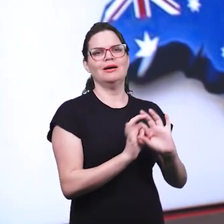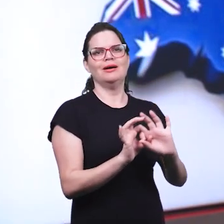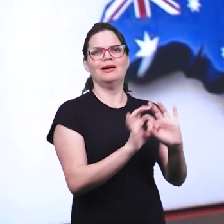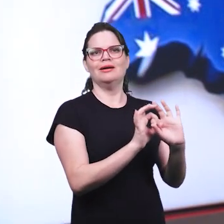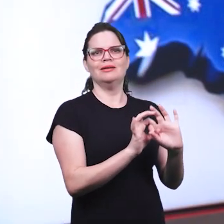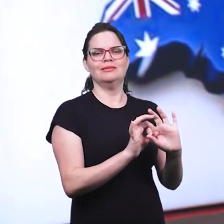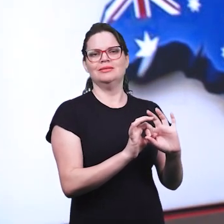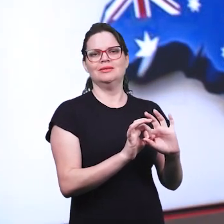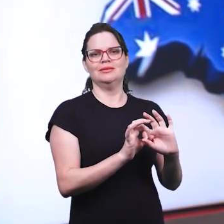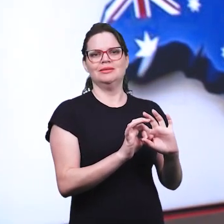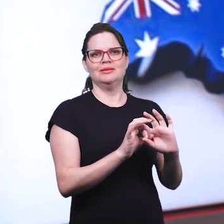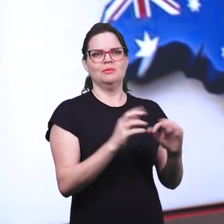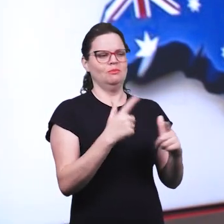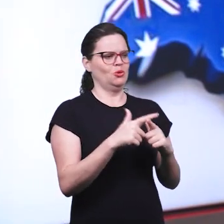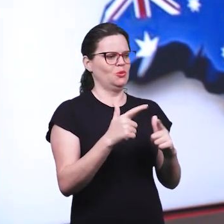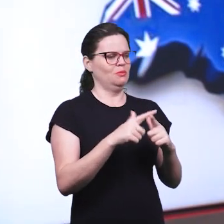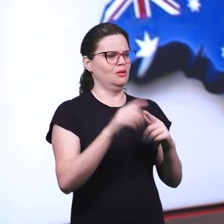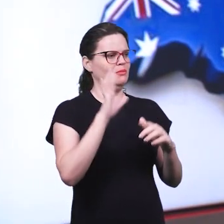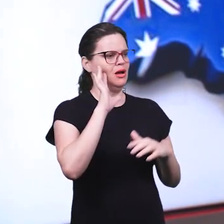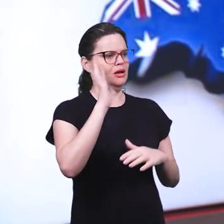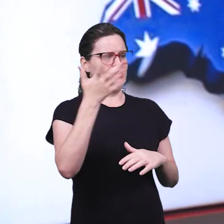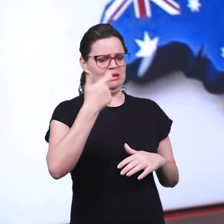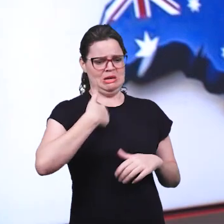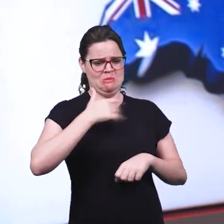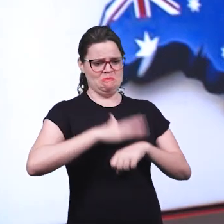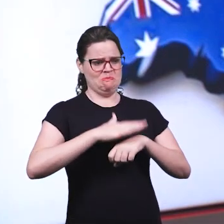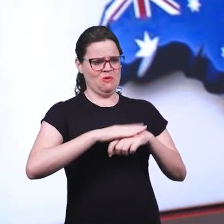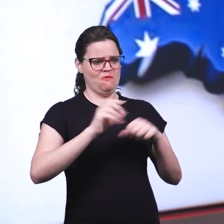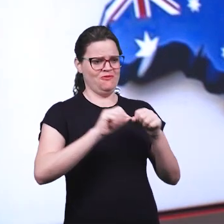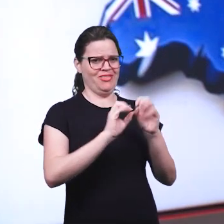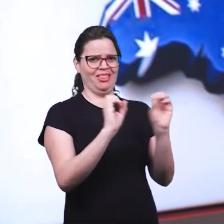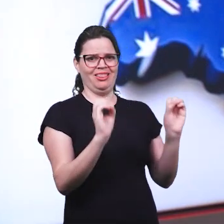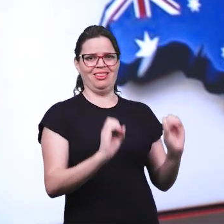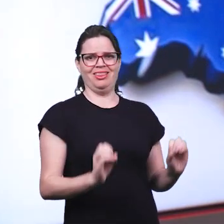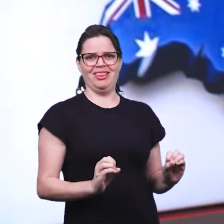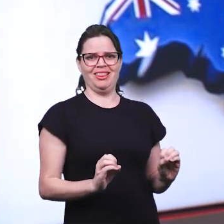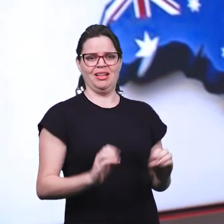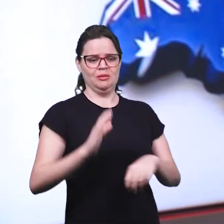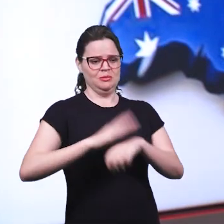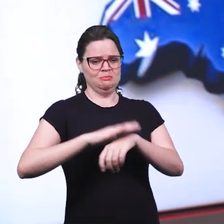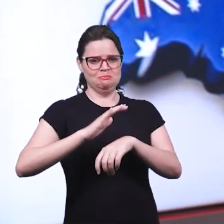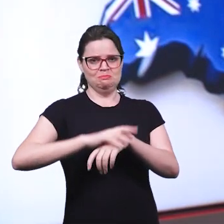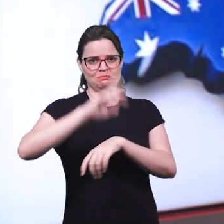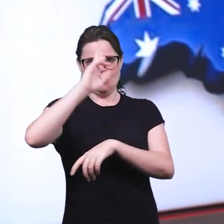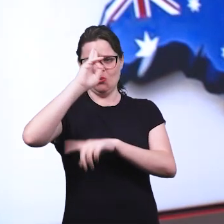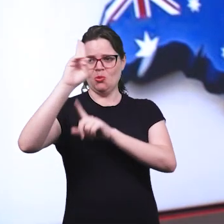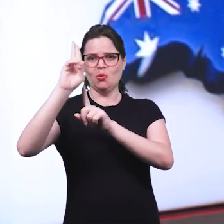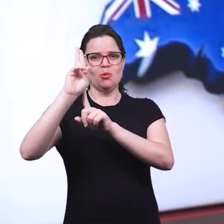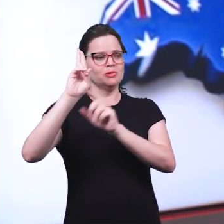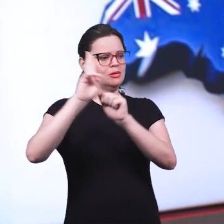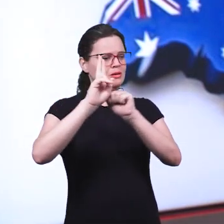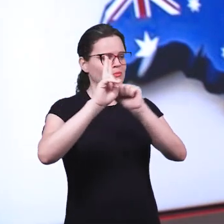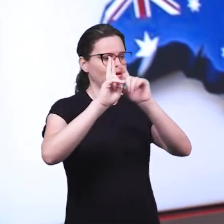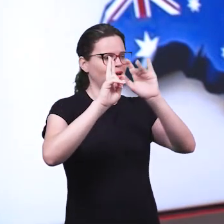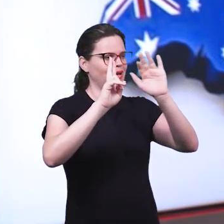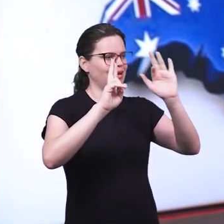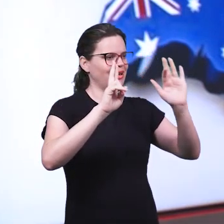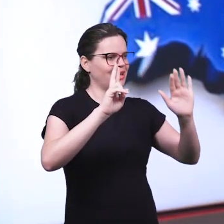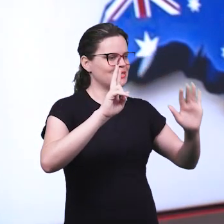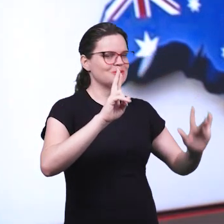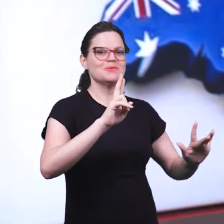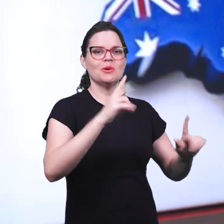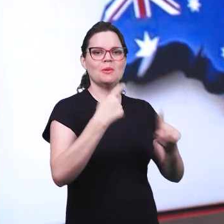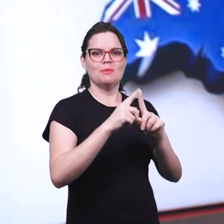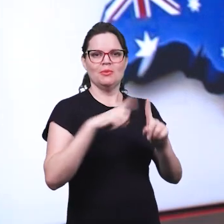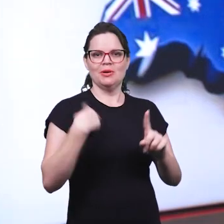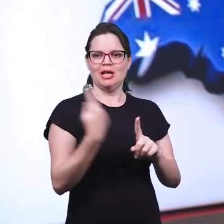O problema foi resolvido e eu não fiz nada. O Senhor atendeu a oração dos